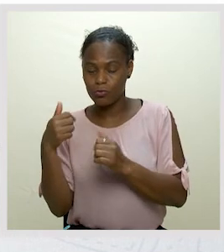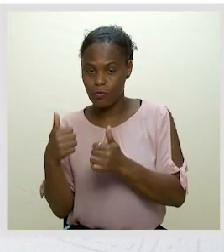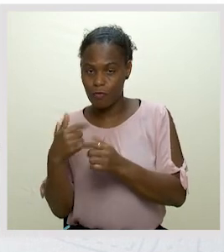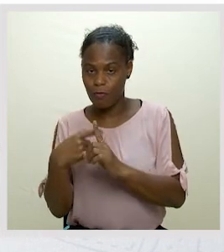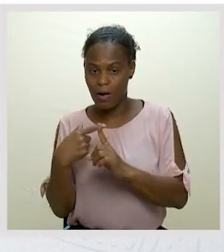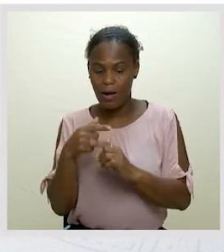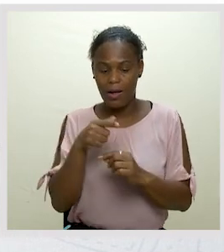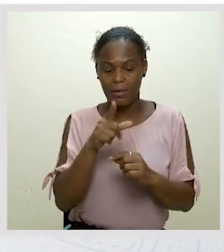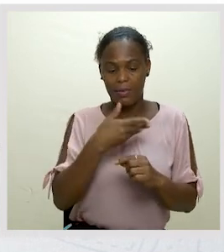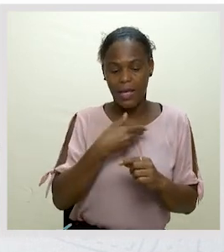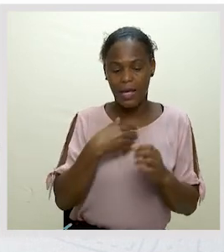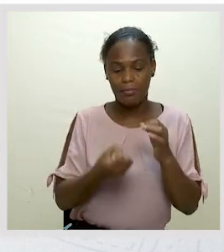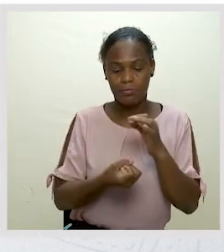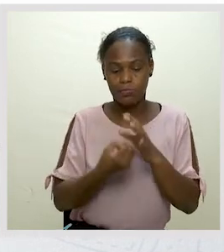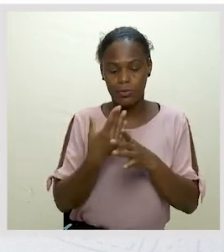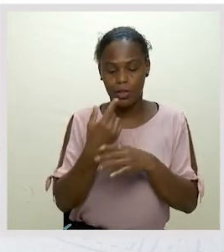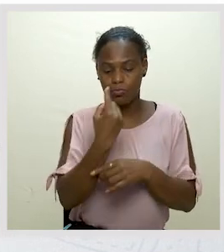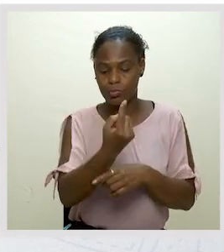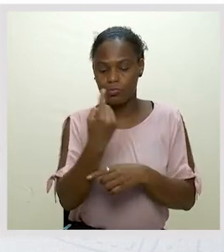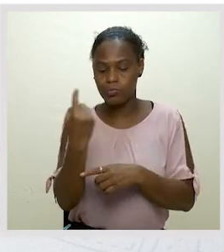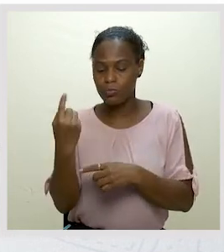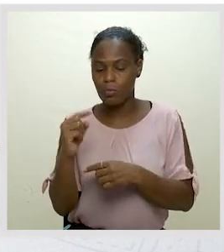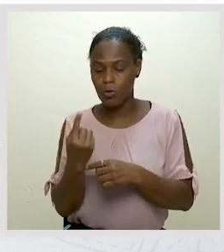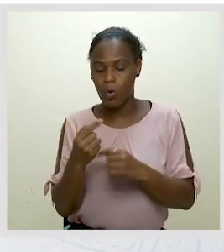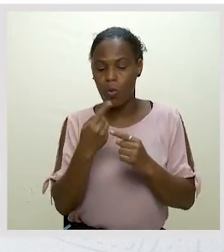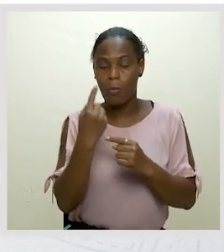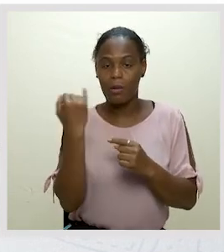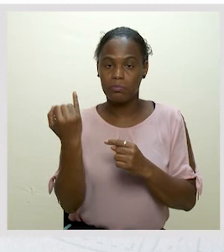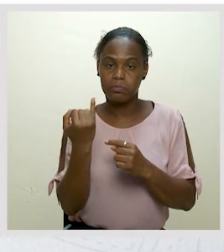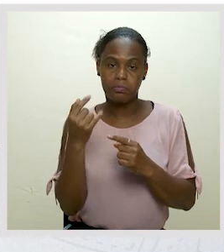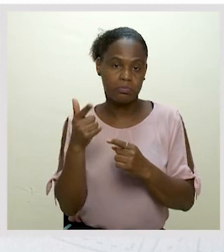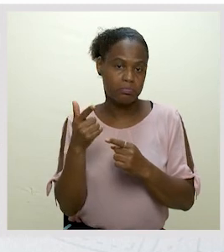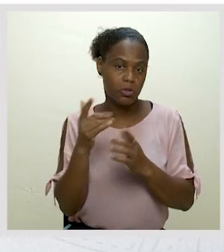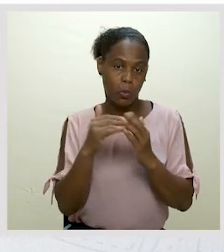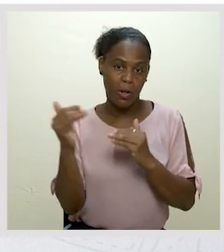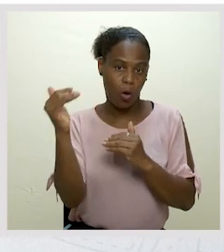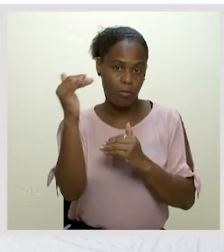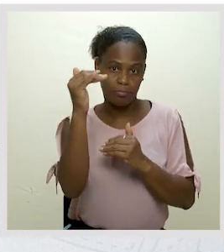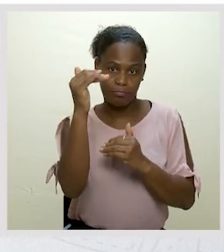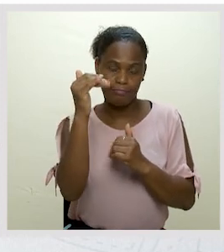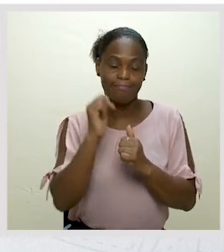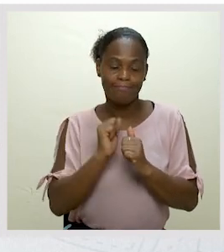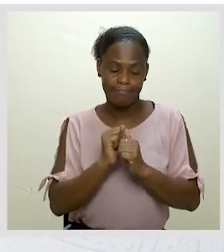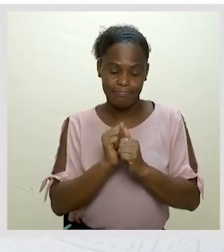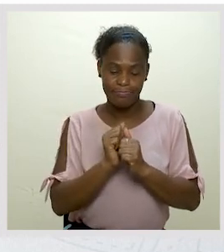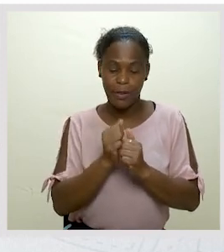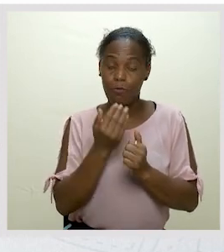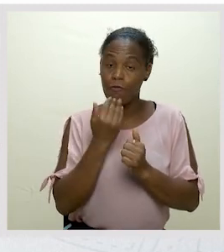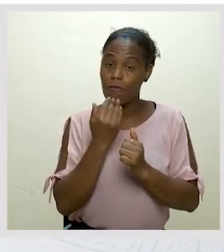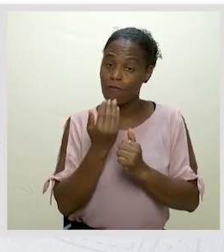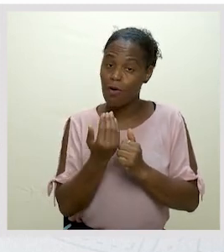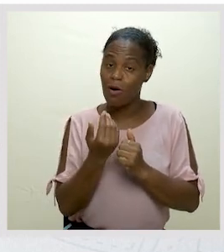linha D, gerados individualmente por uma entidade superior. Por